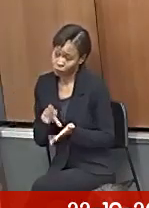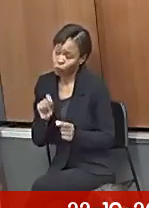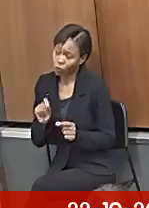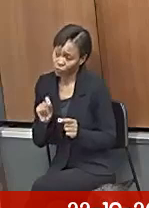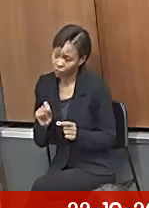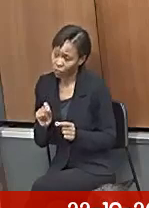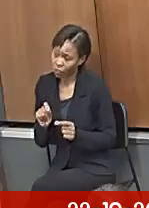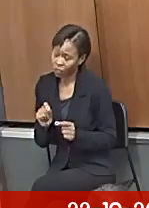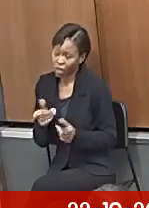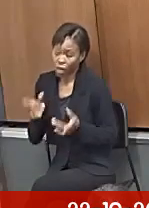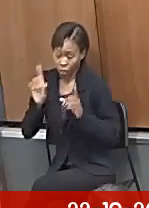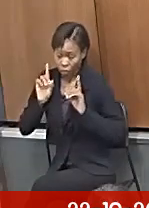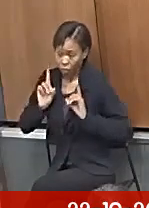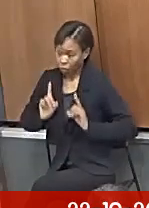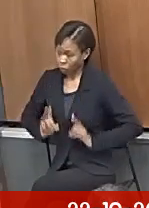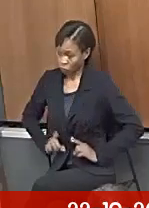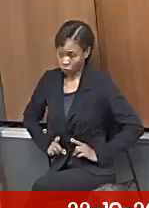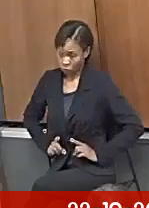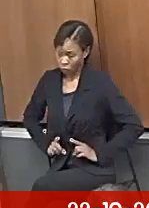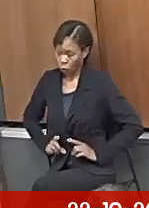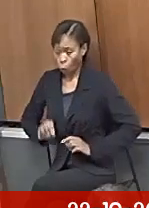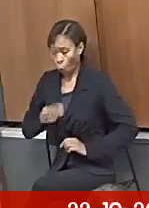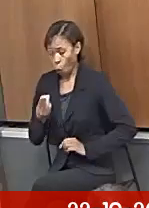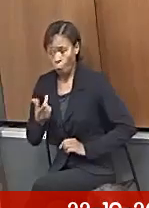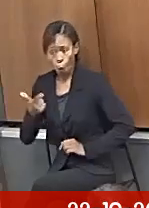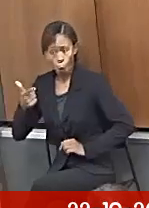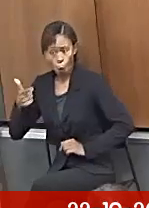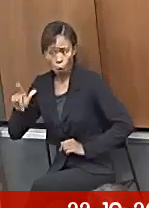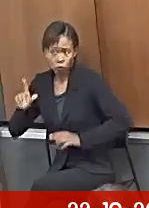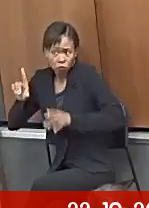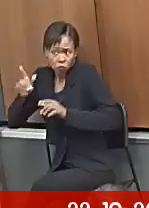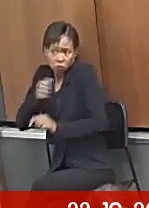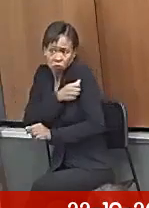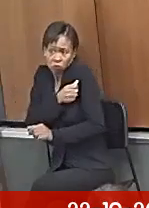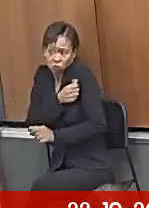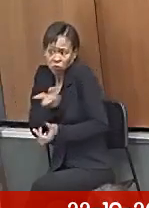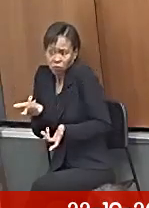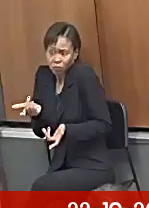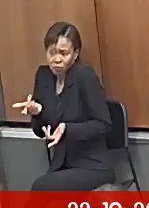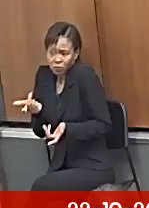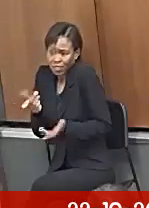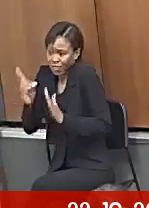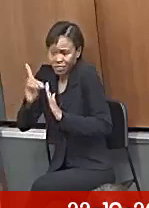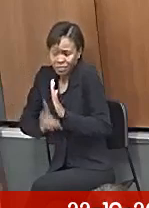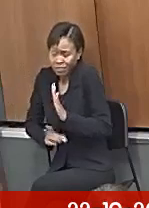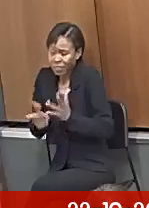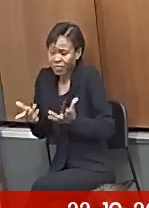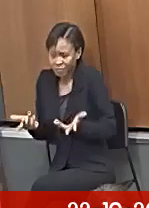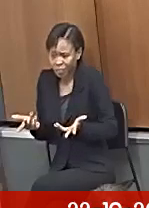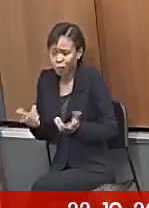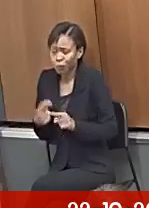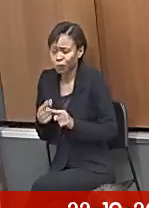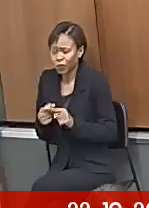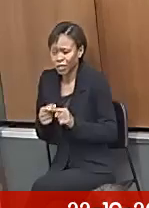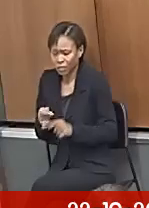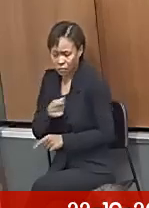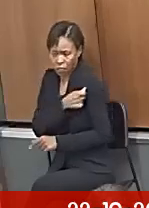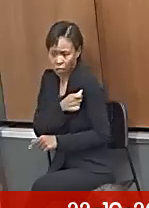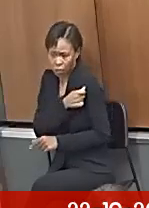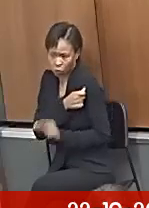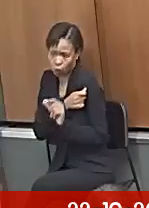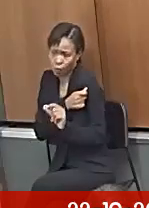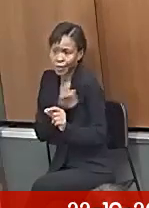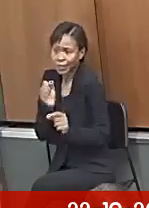potencial de aprendizagem aos alunos típicos matriculados, porque, na contramão, esses alunos vão aprender que, rotulando e